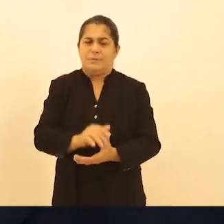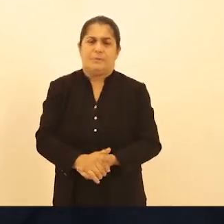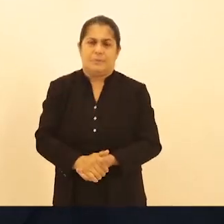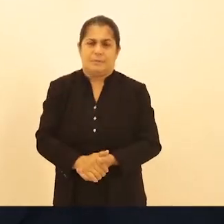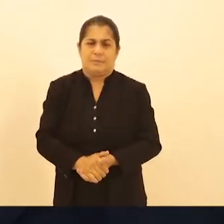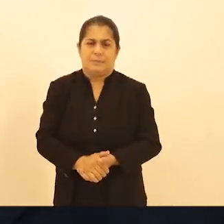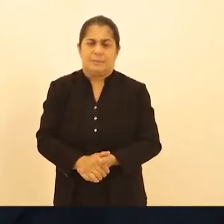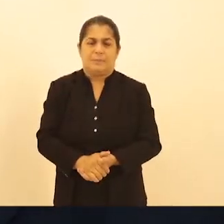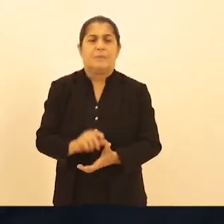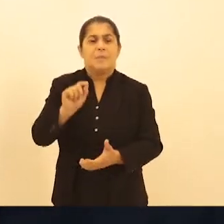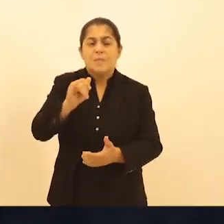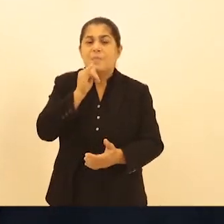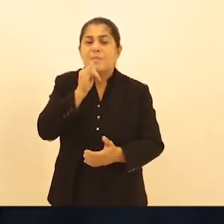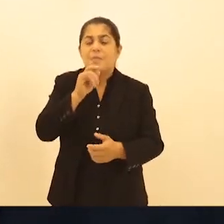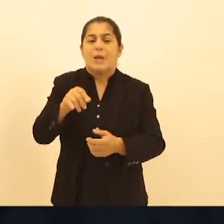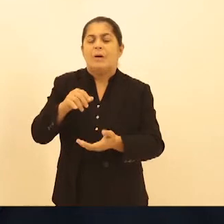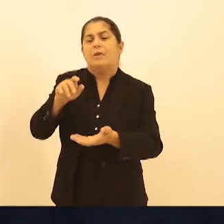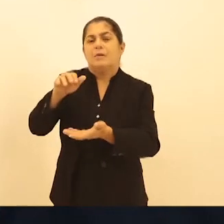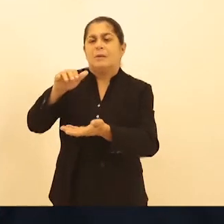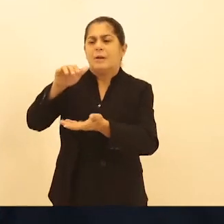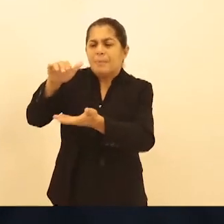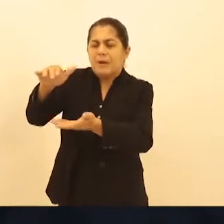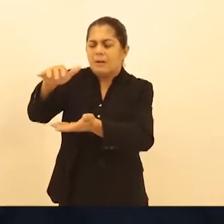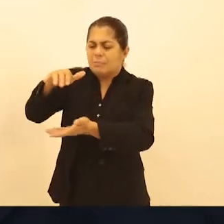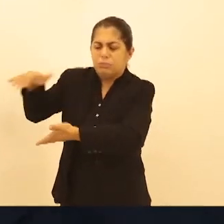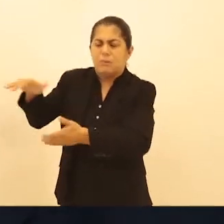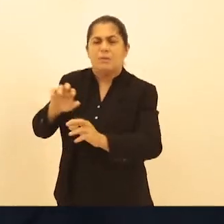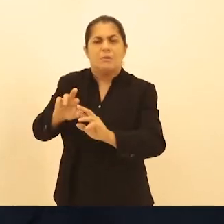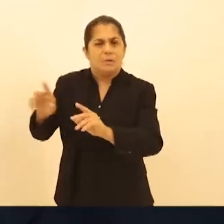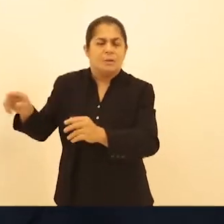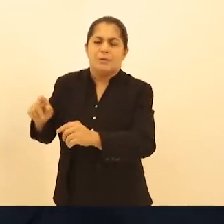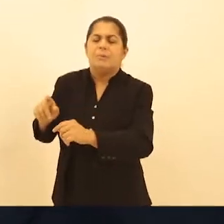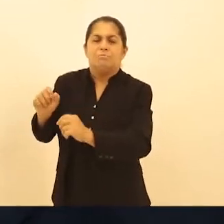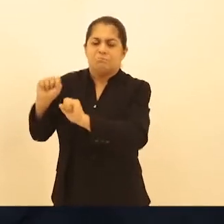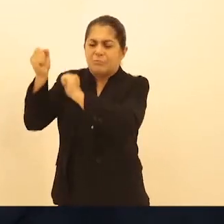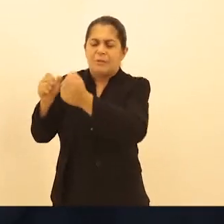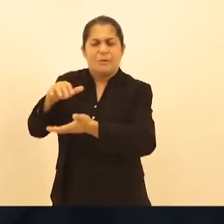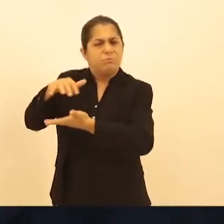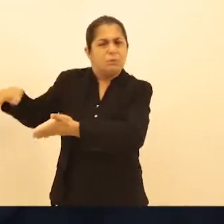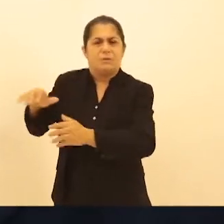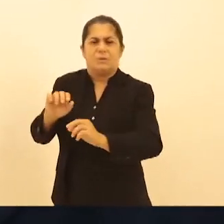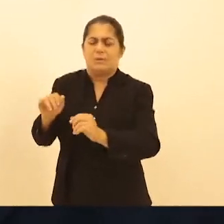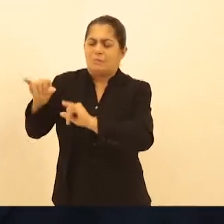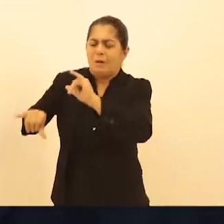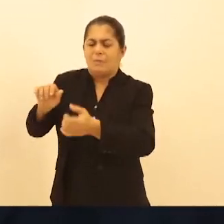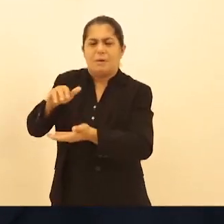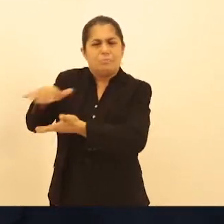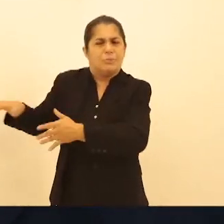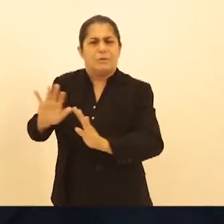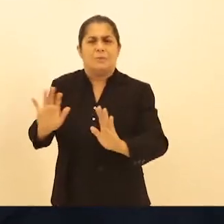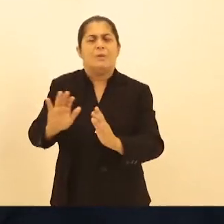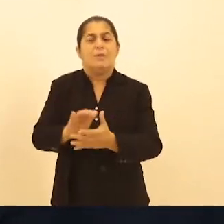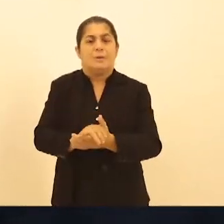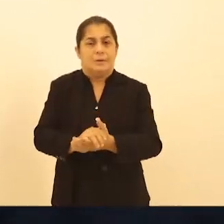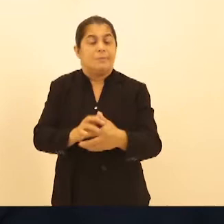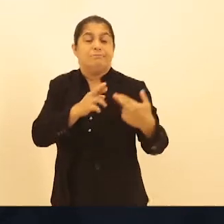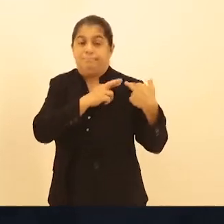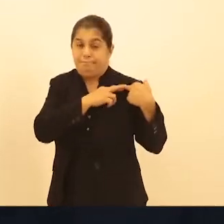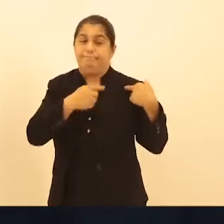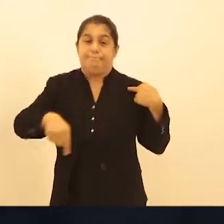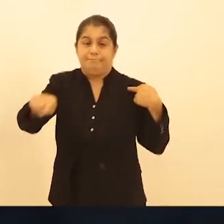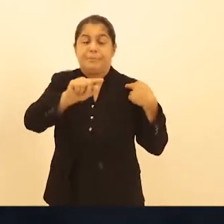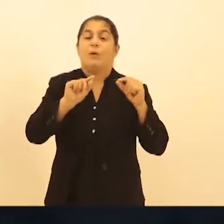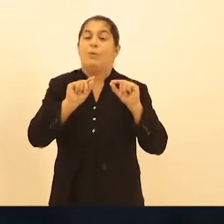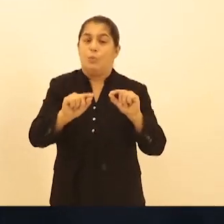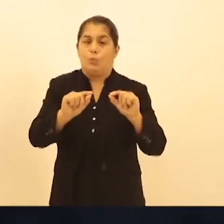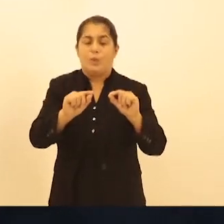distribuidora e à indústria percebemos aí claro a responsabilidade é nossa na qual não vai